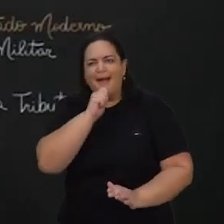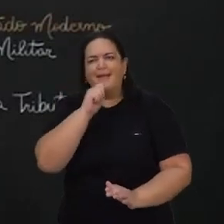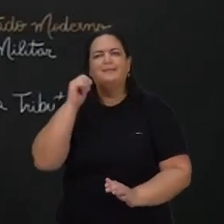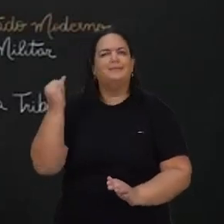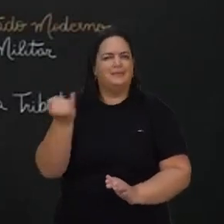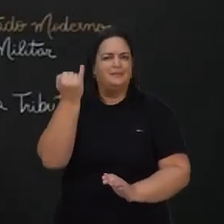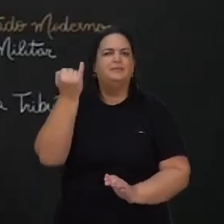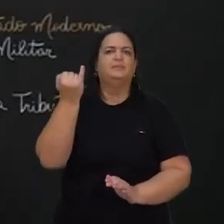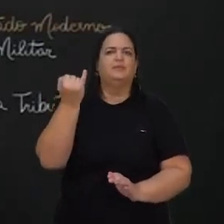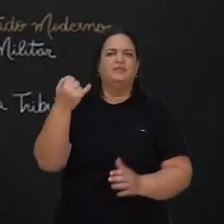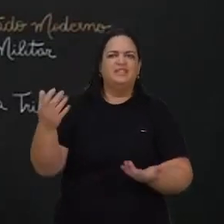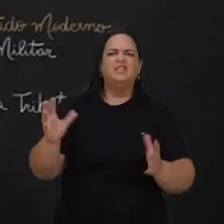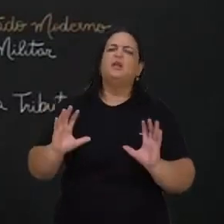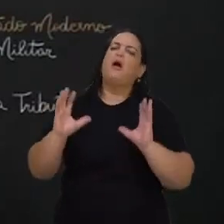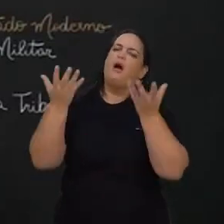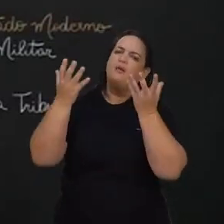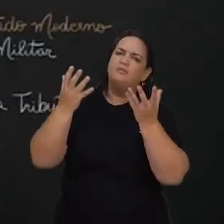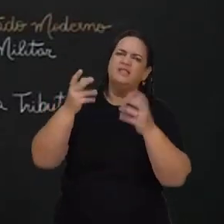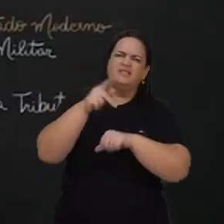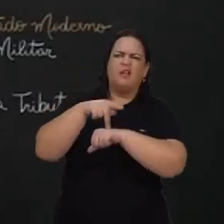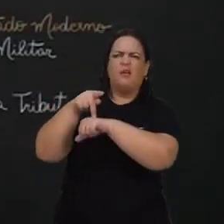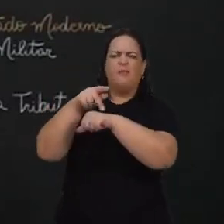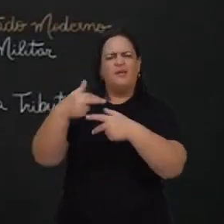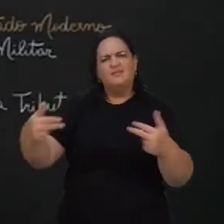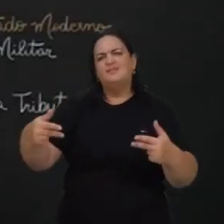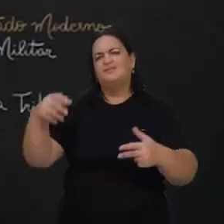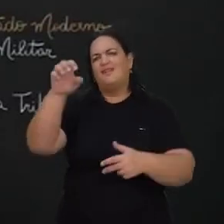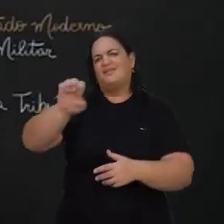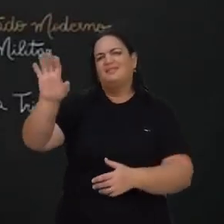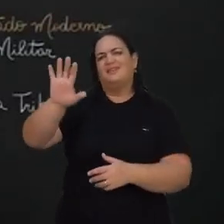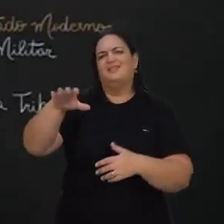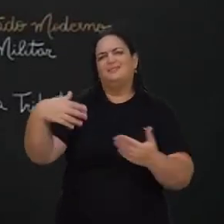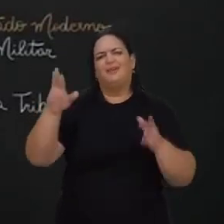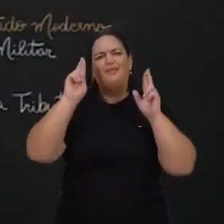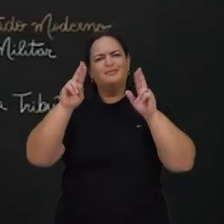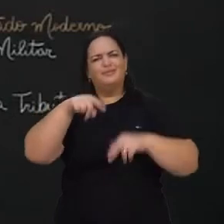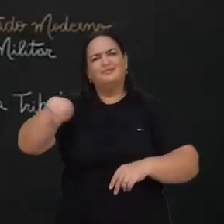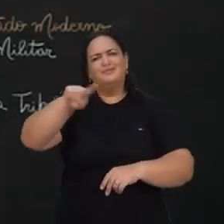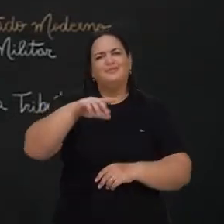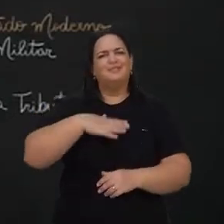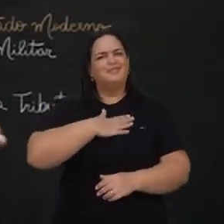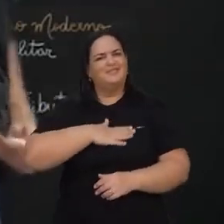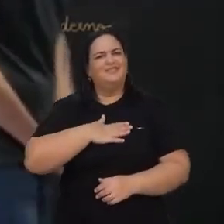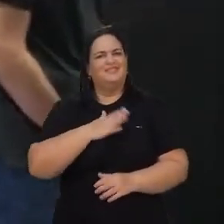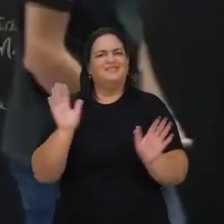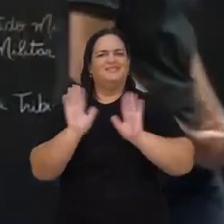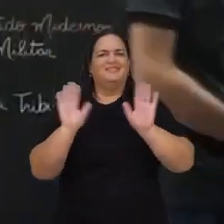em diversos países da Europa. Espero que você tenha gostado. Até uma próxima.